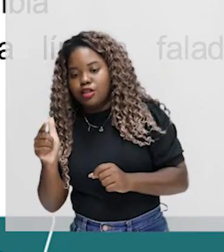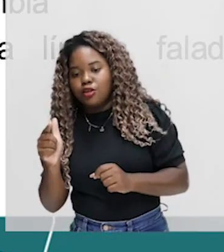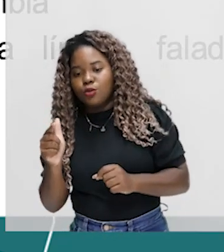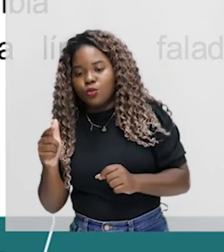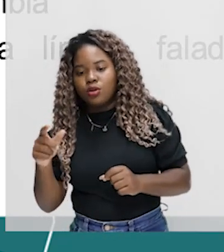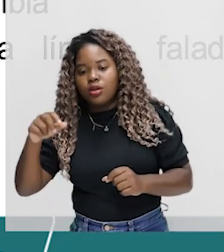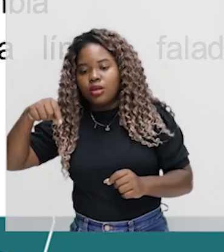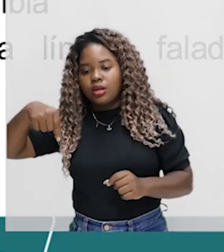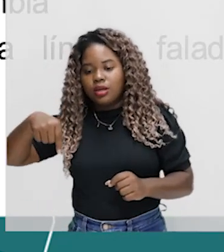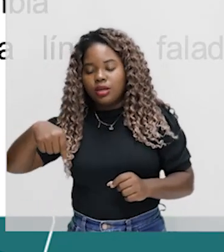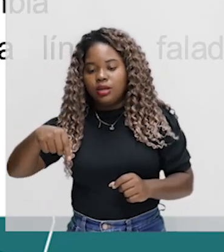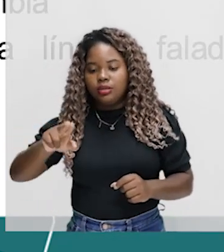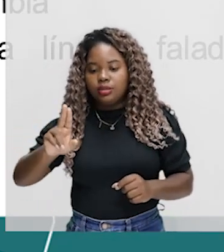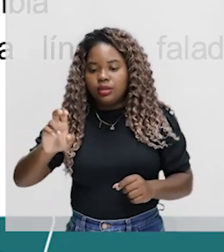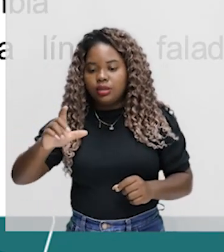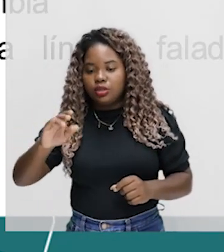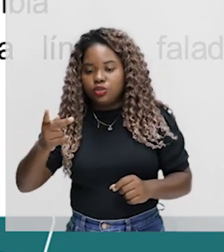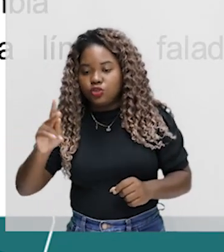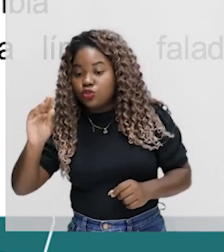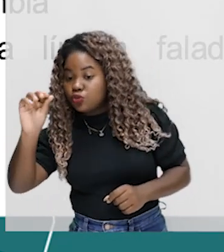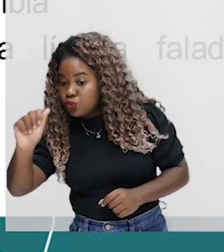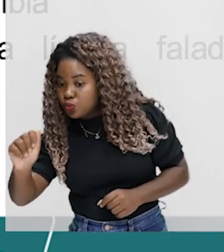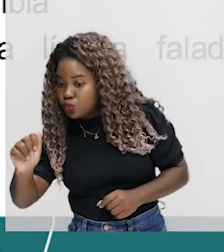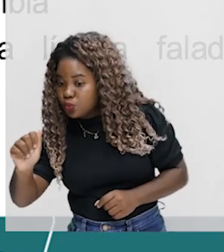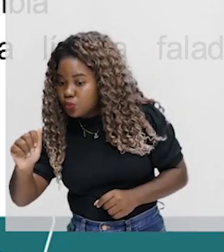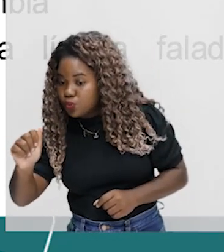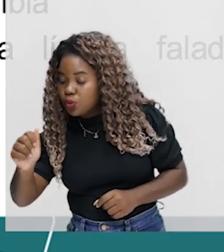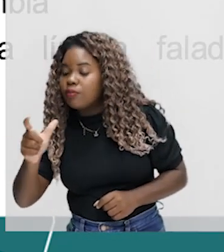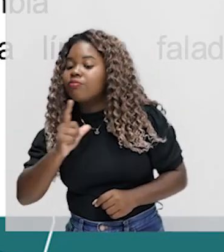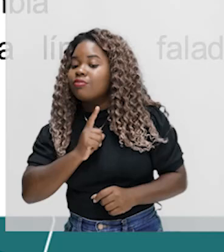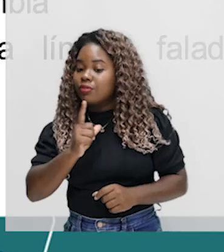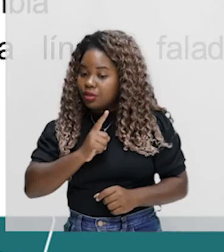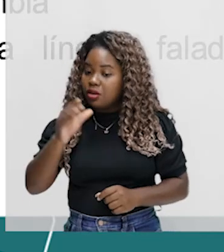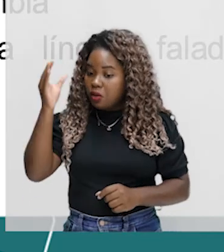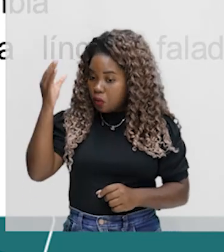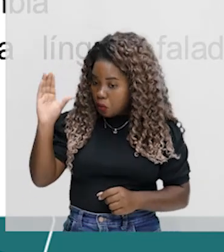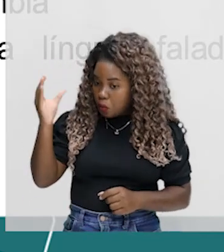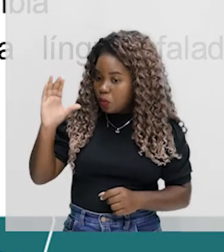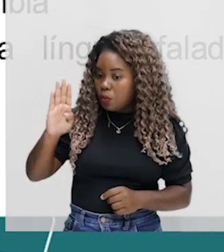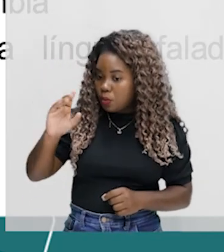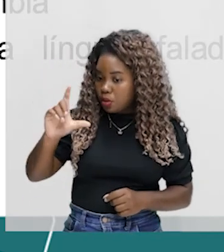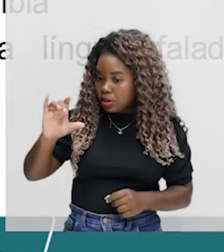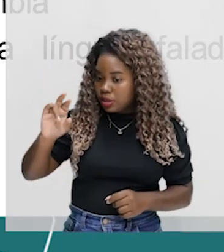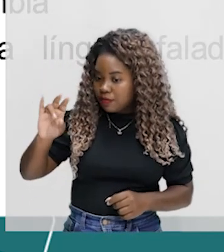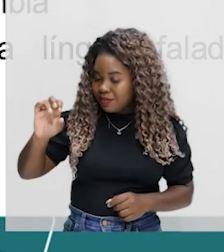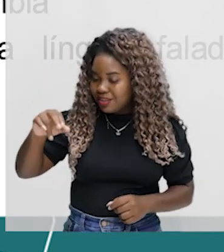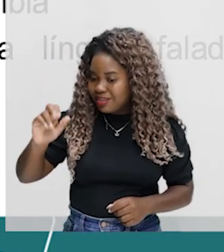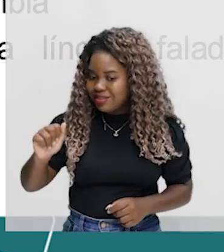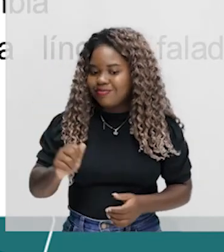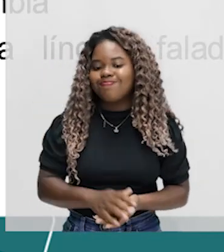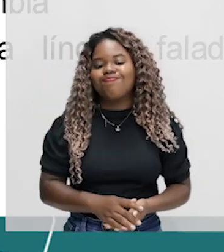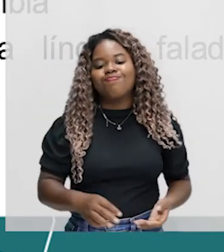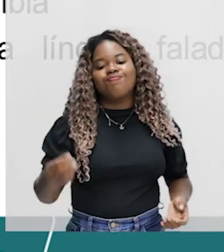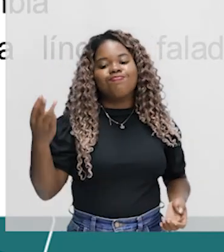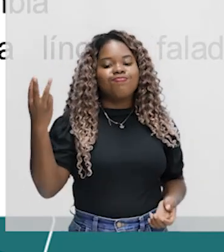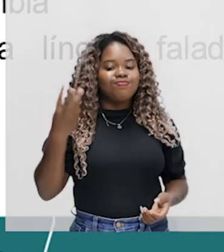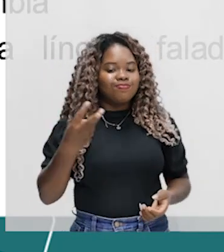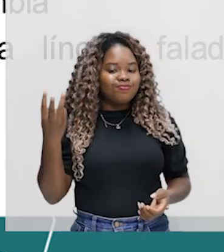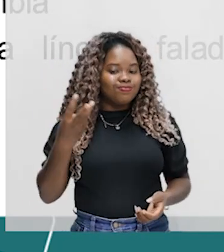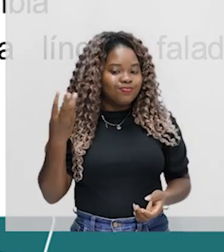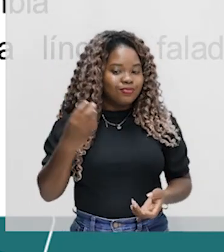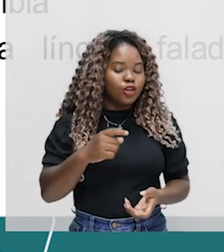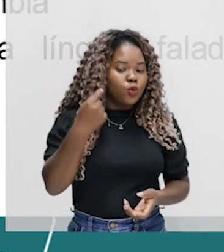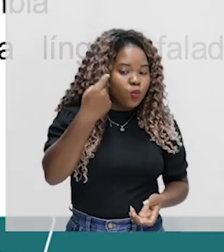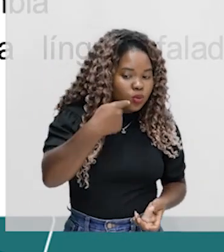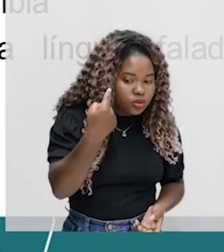quechua, ainda prevaleçam na cultura boliviana. Chile. No Chile, o